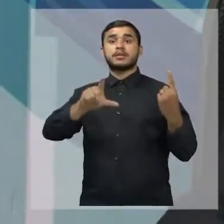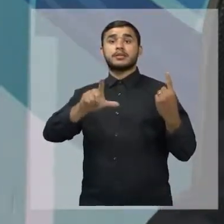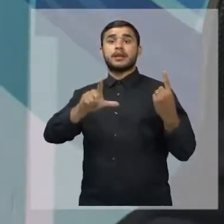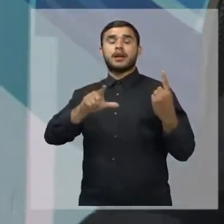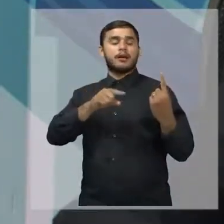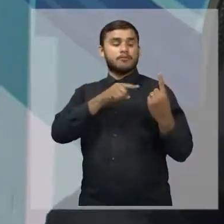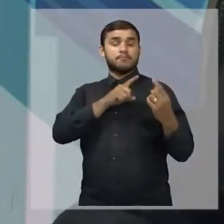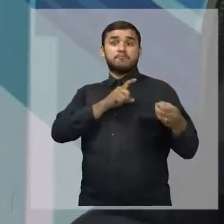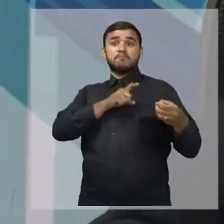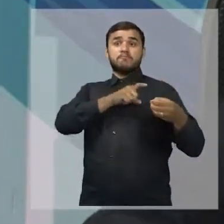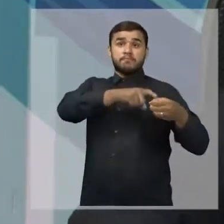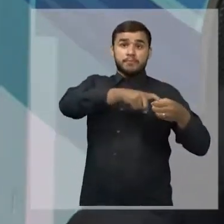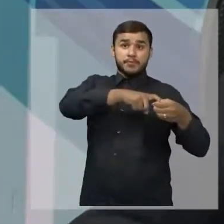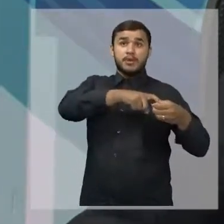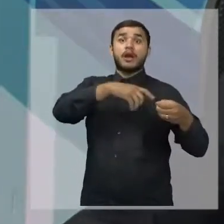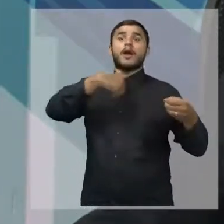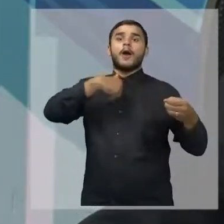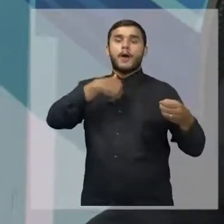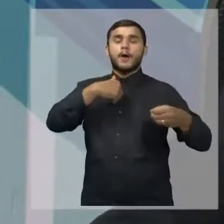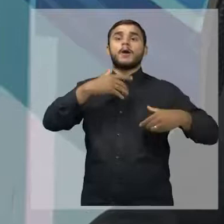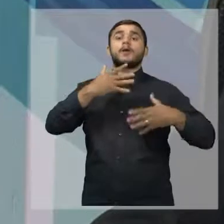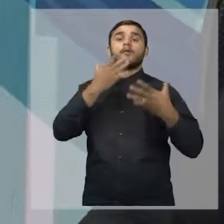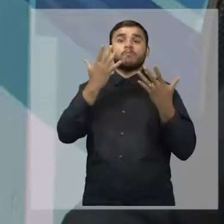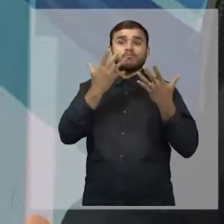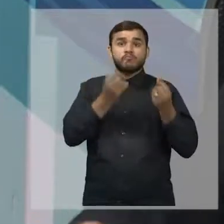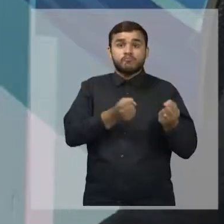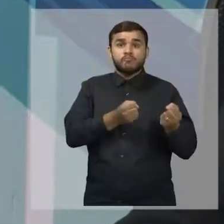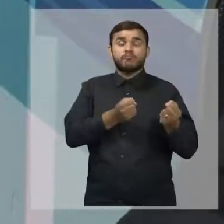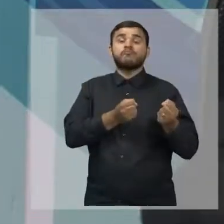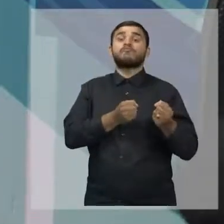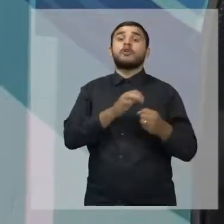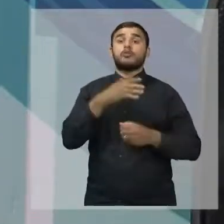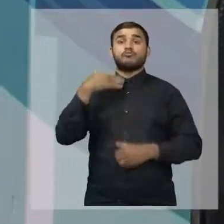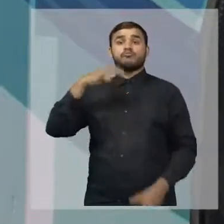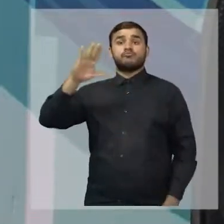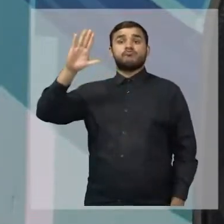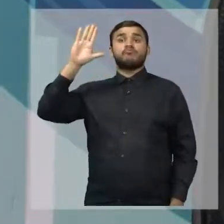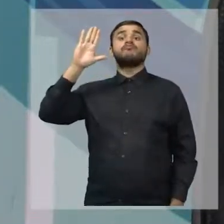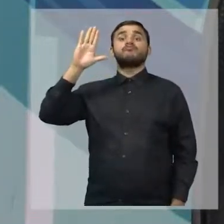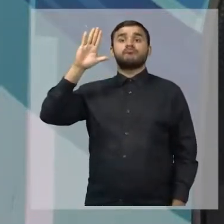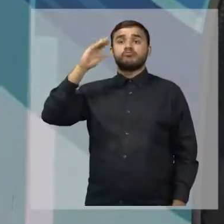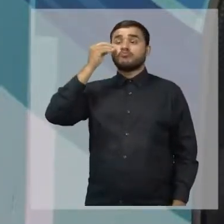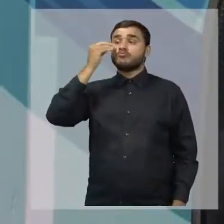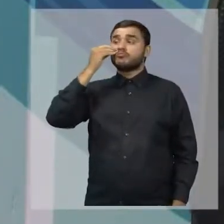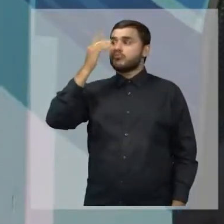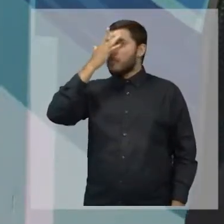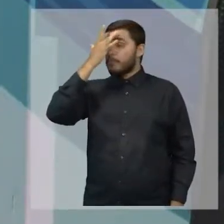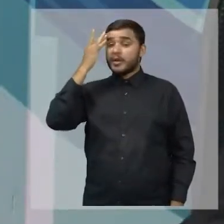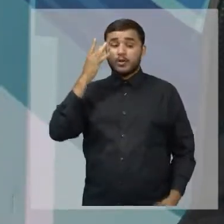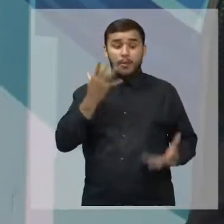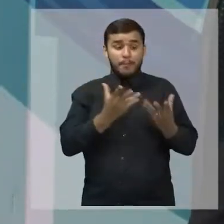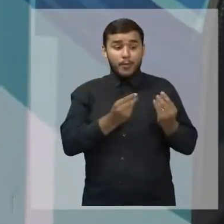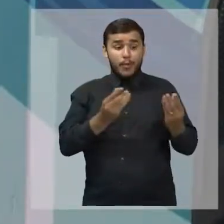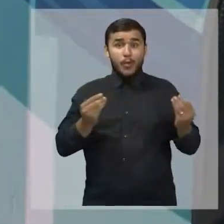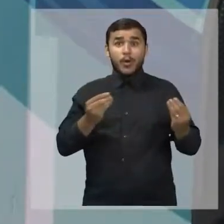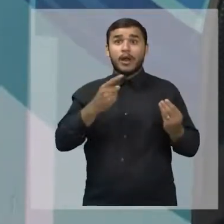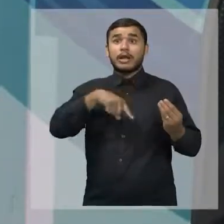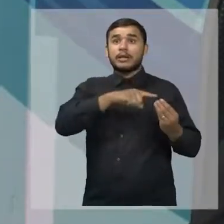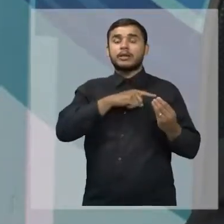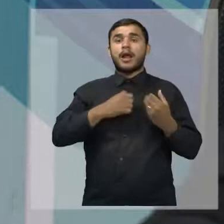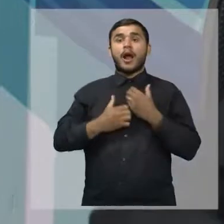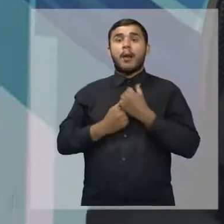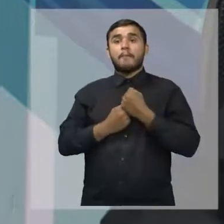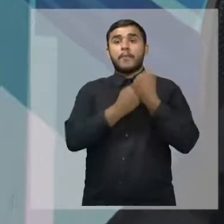surpreendeu. Muita gente que estava ali filiado, que disputou, pegou carona, né, nessa popularidade que ele